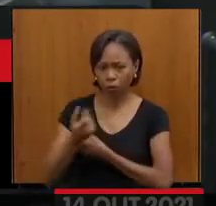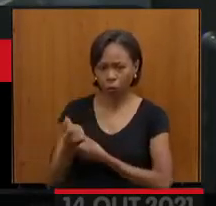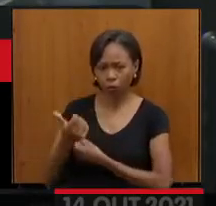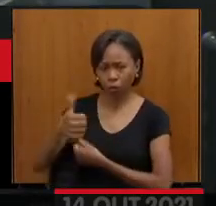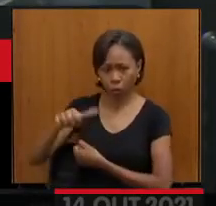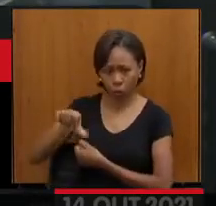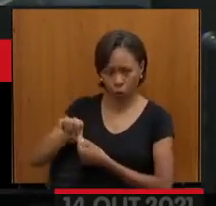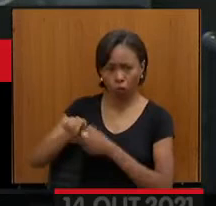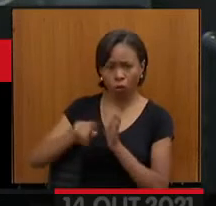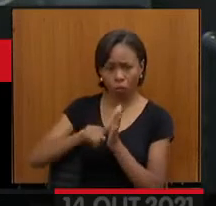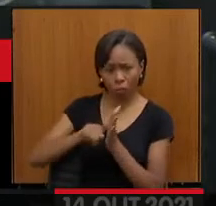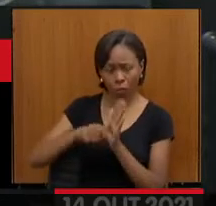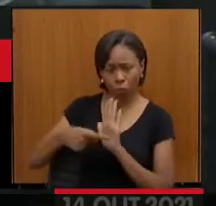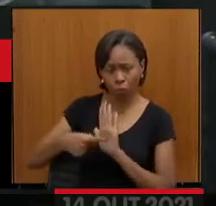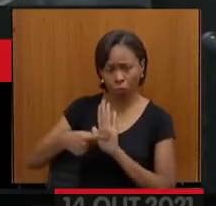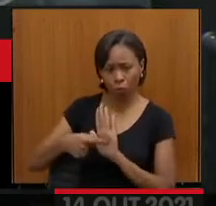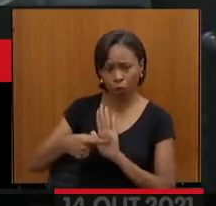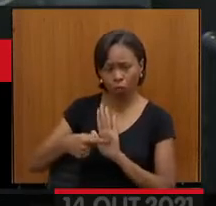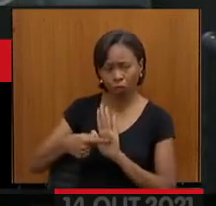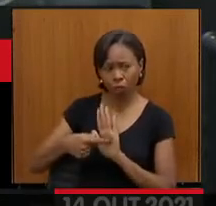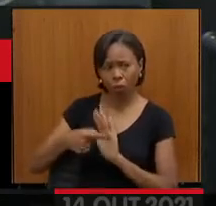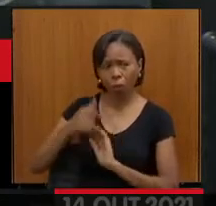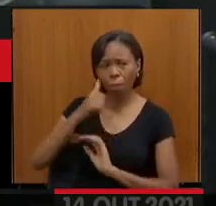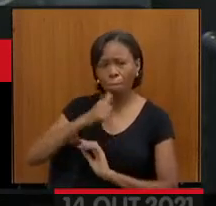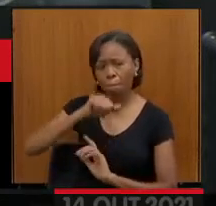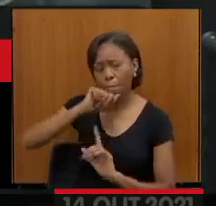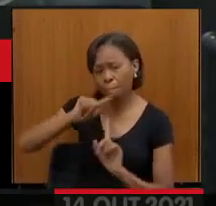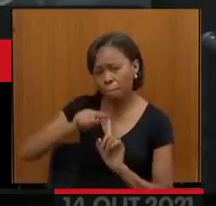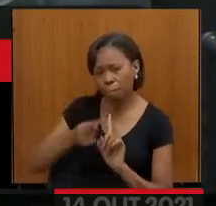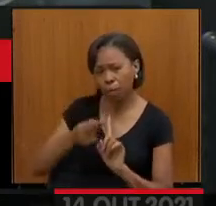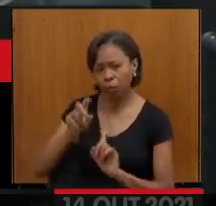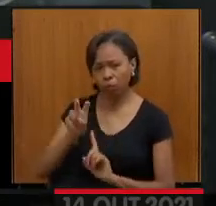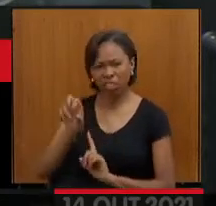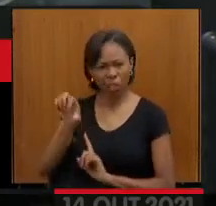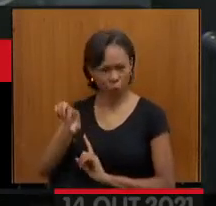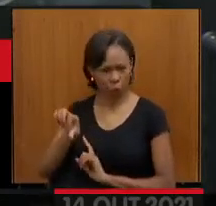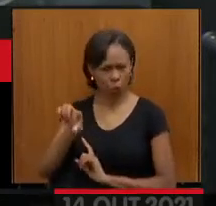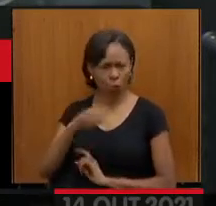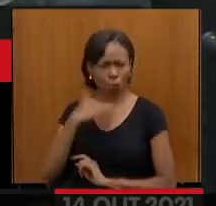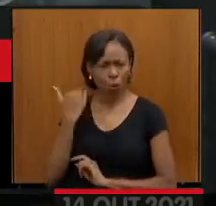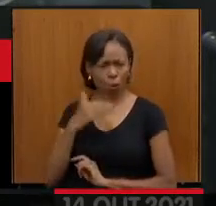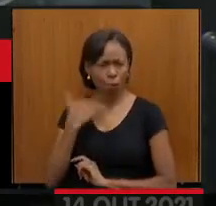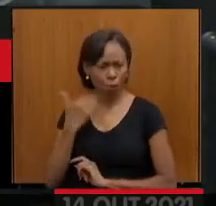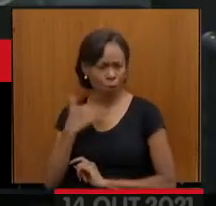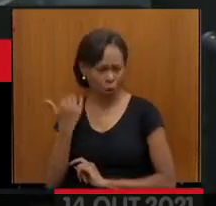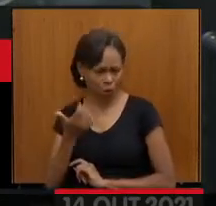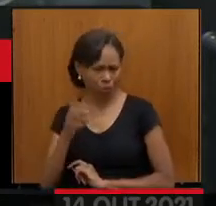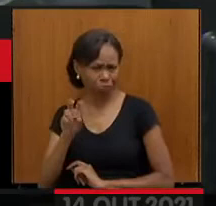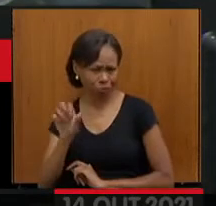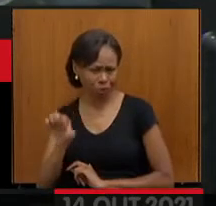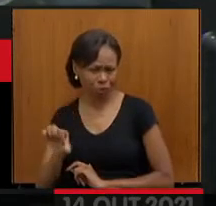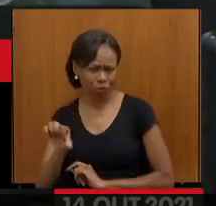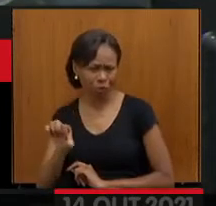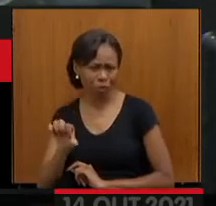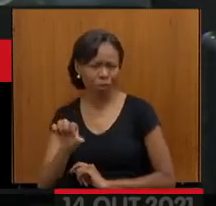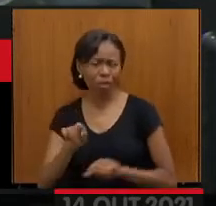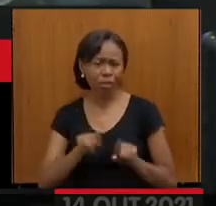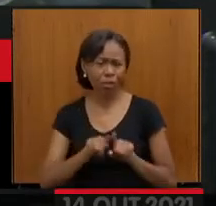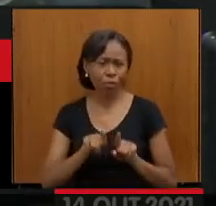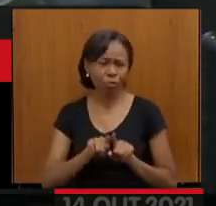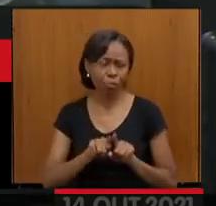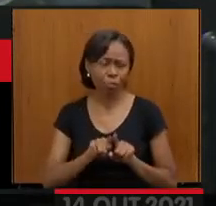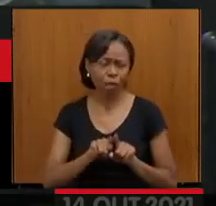mortes maternas por 100 mil nascidos vivos, e a projeção já foi dada